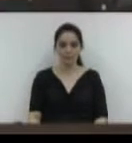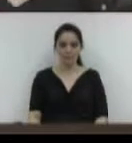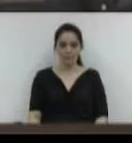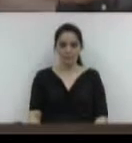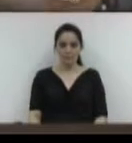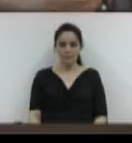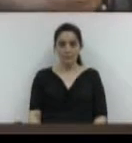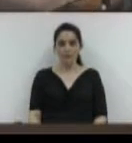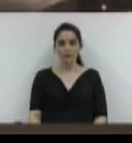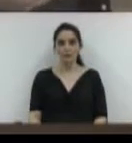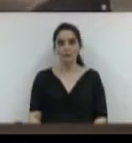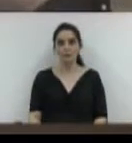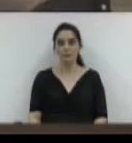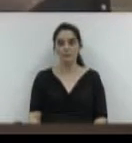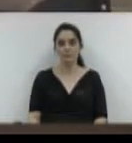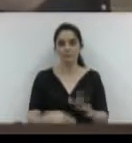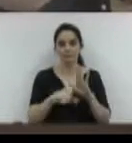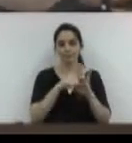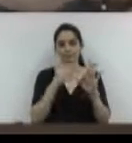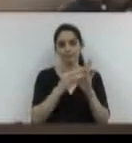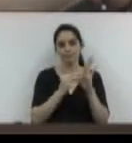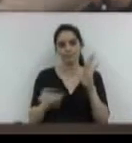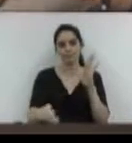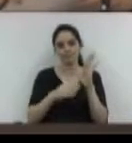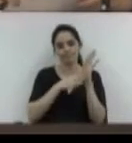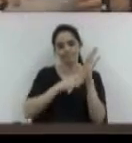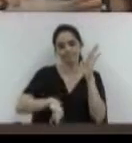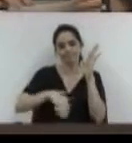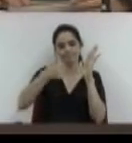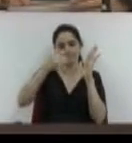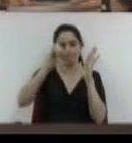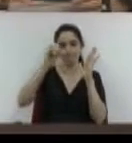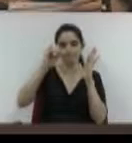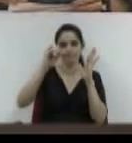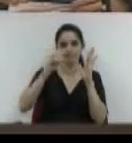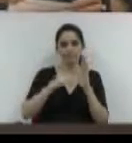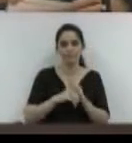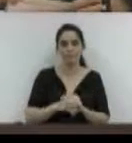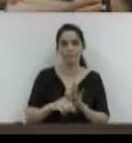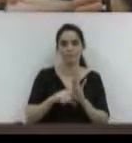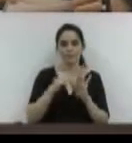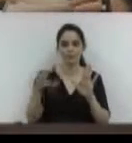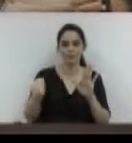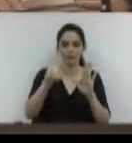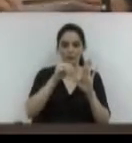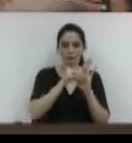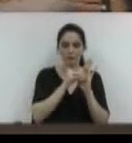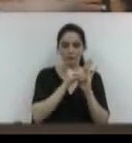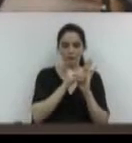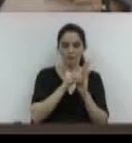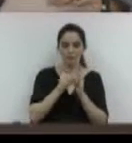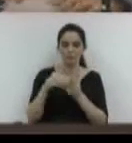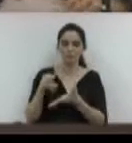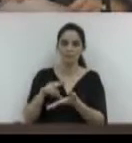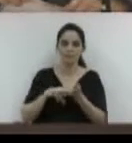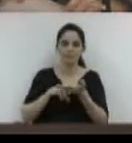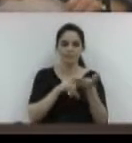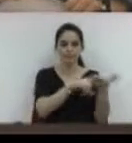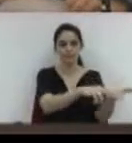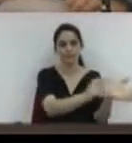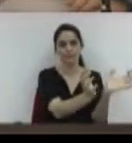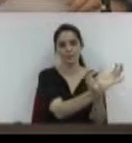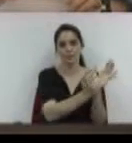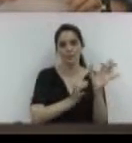A presente emenda prejudica o item 10º. A emenda do projeto de lei 182 é recebida e encaminhada às